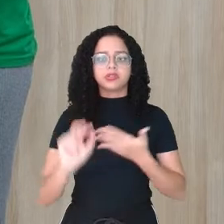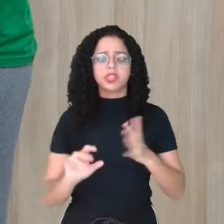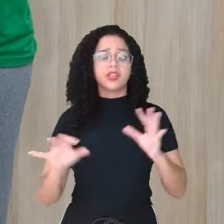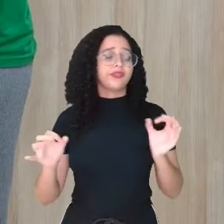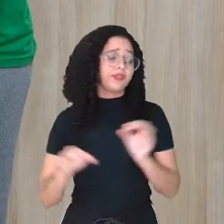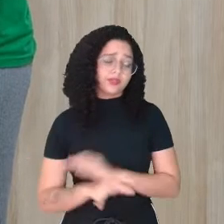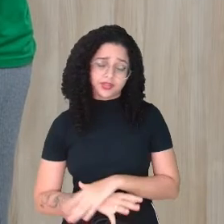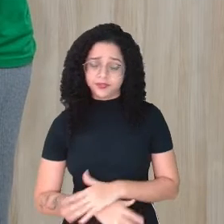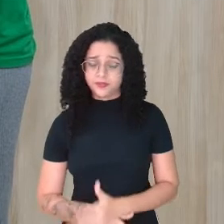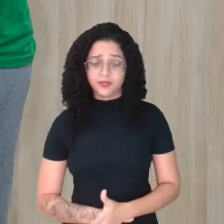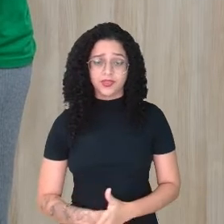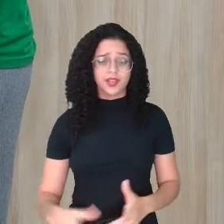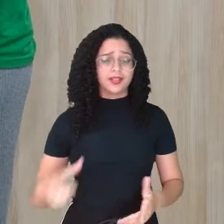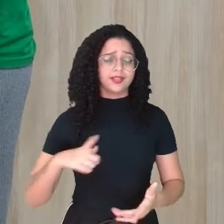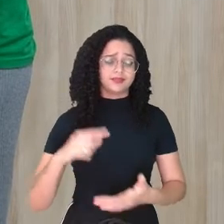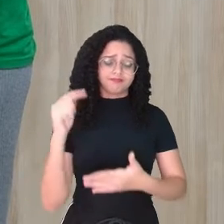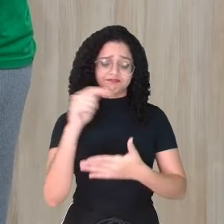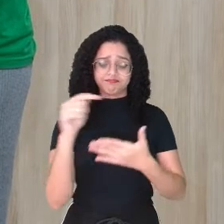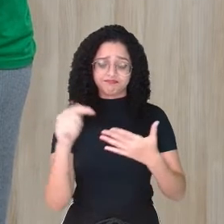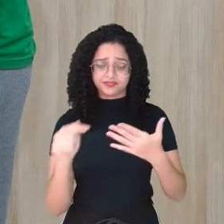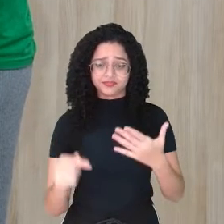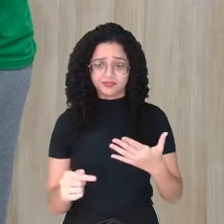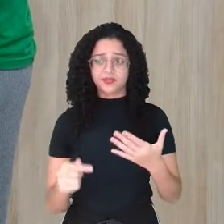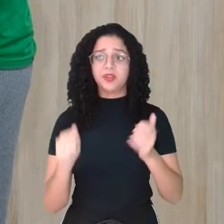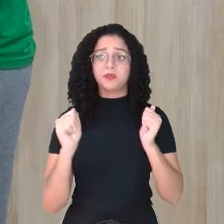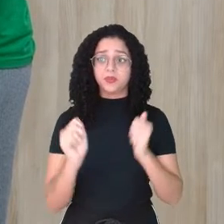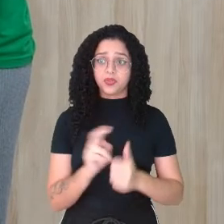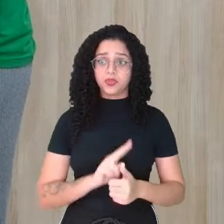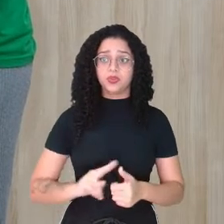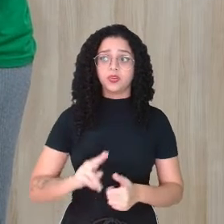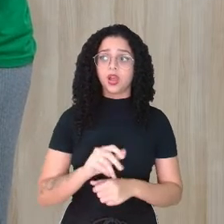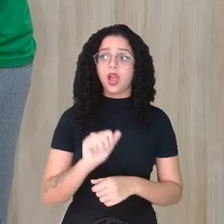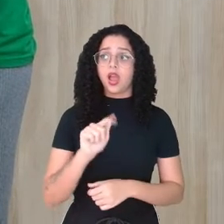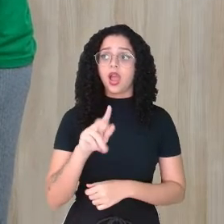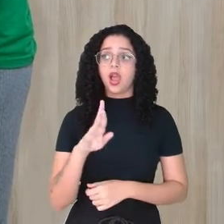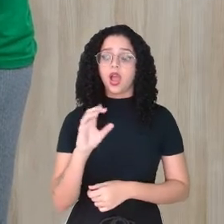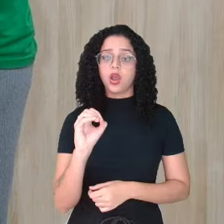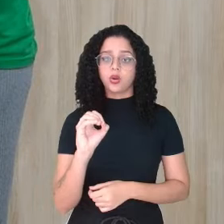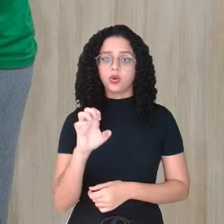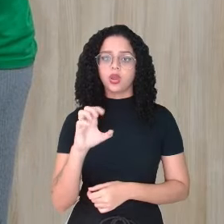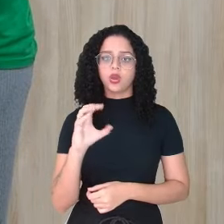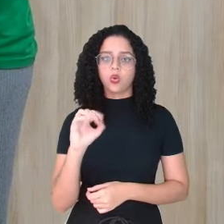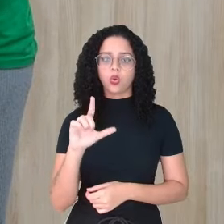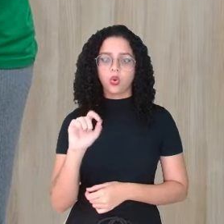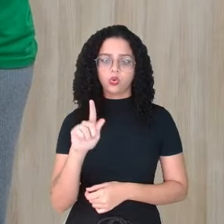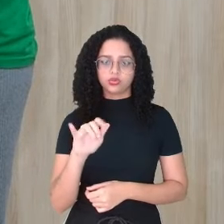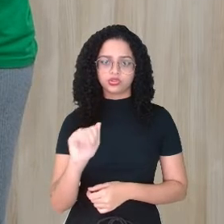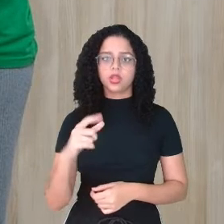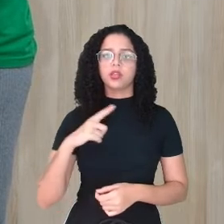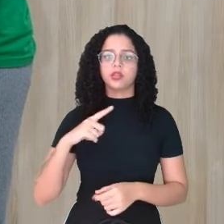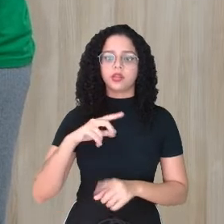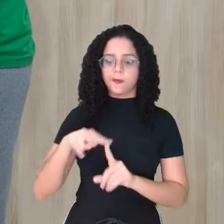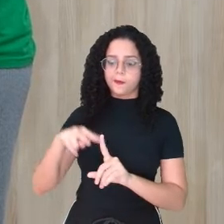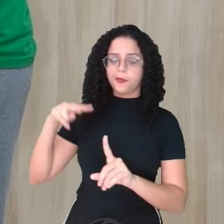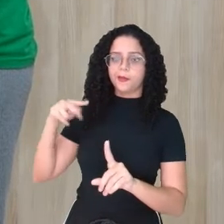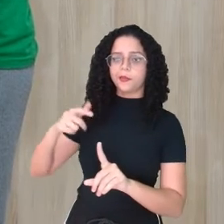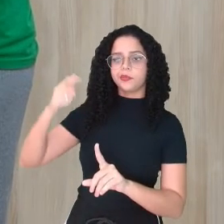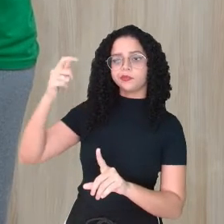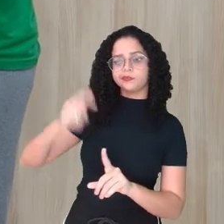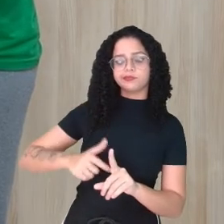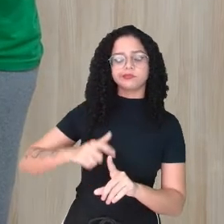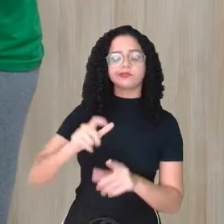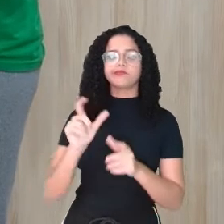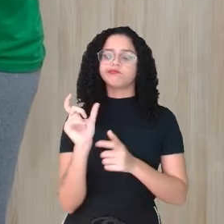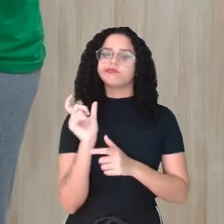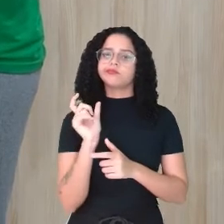a gente tem alternativa sim, e a agroecologia vem nessa perspectiva, né, de ser uma